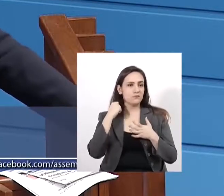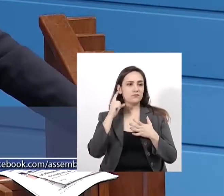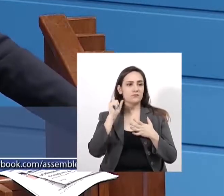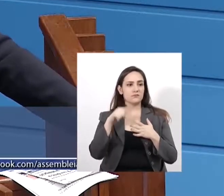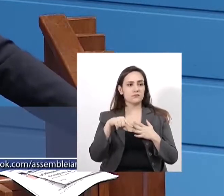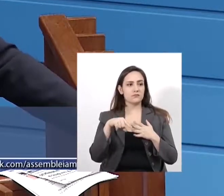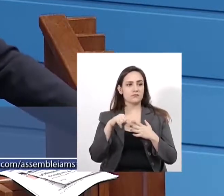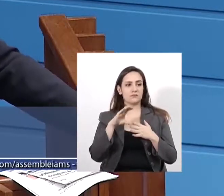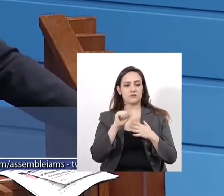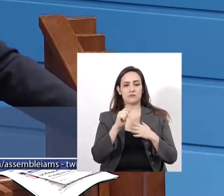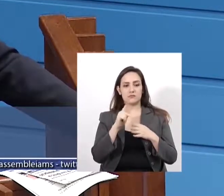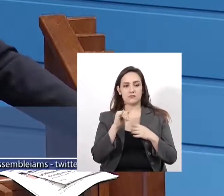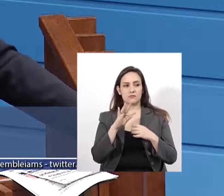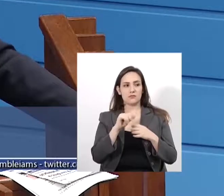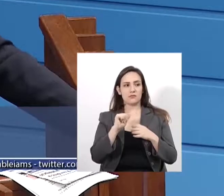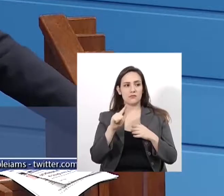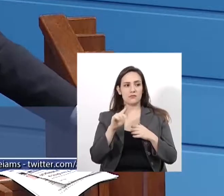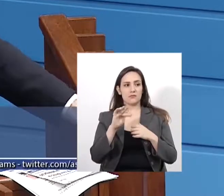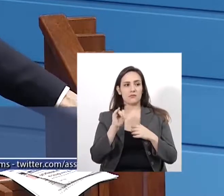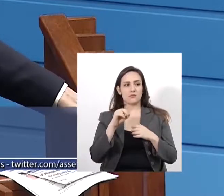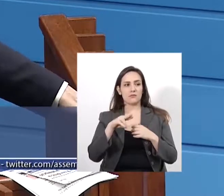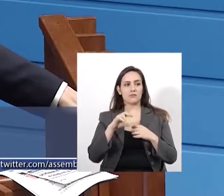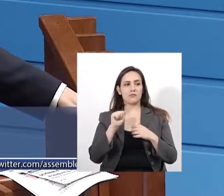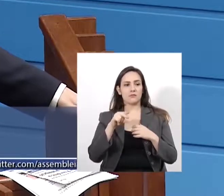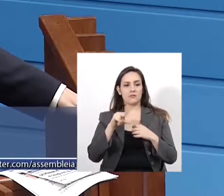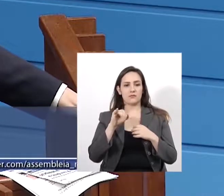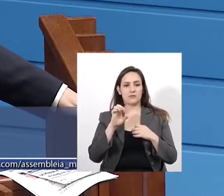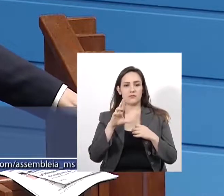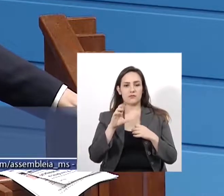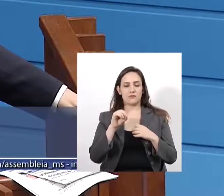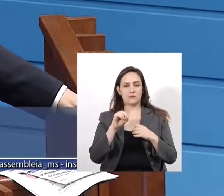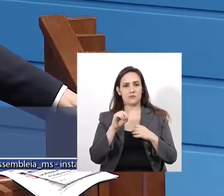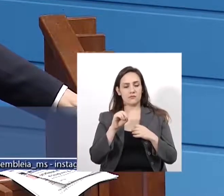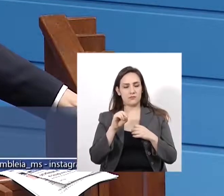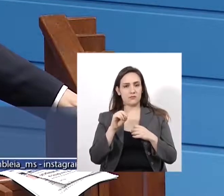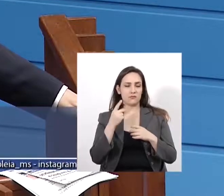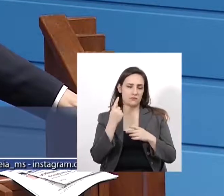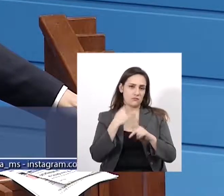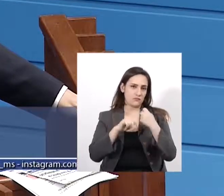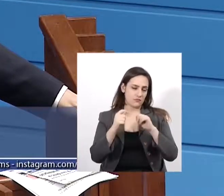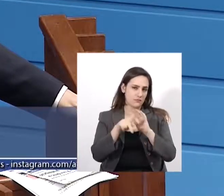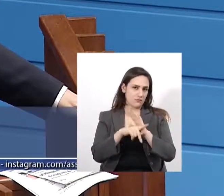capital financeiro. Então, eu fico assim